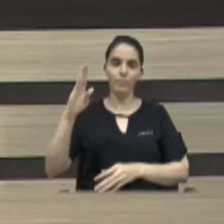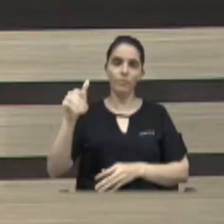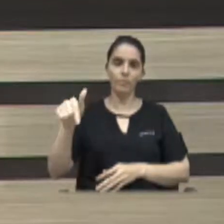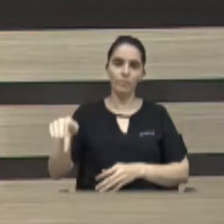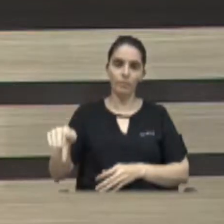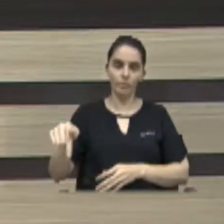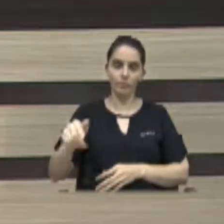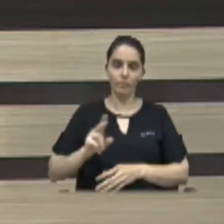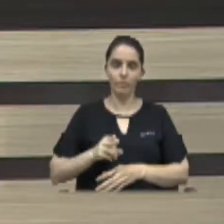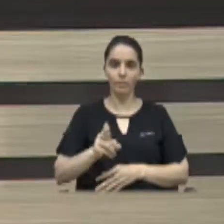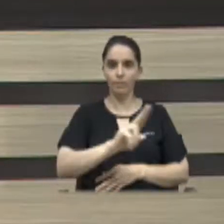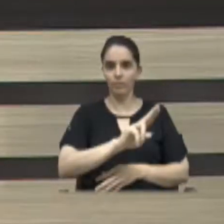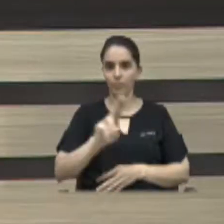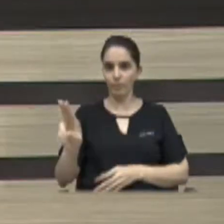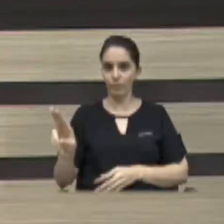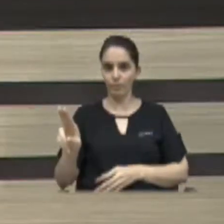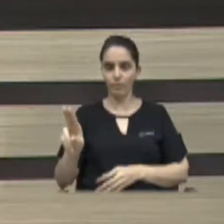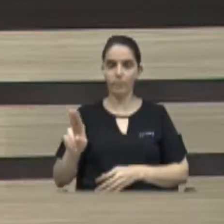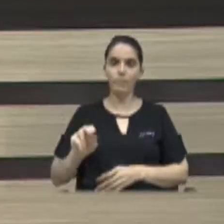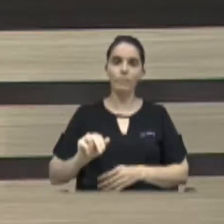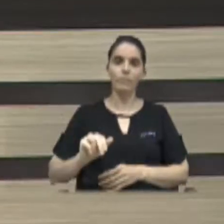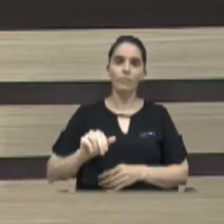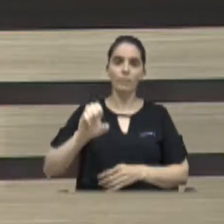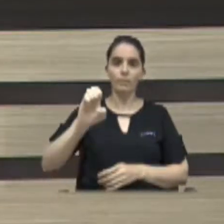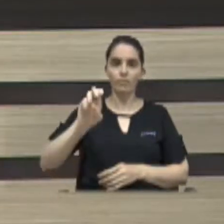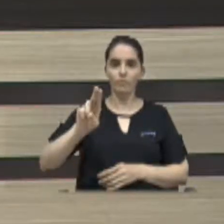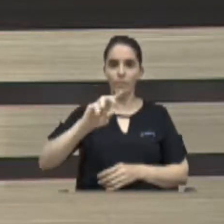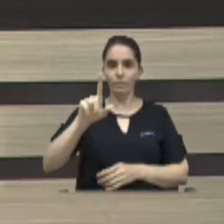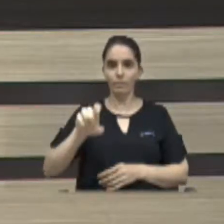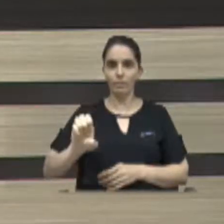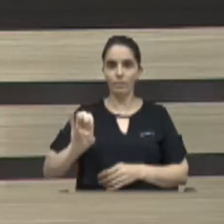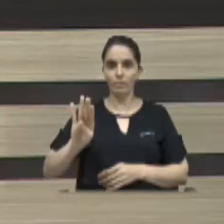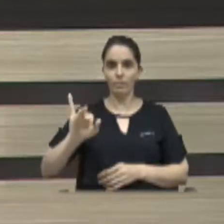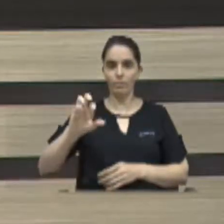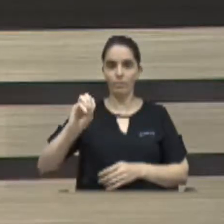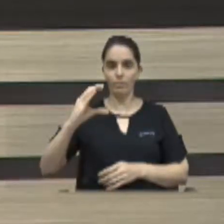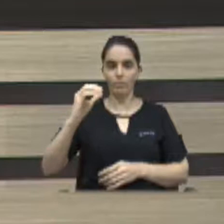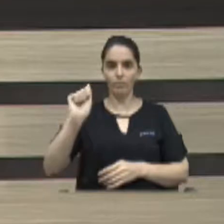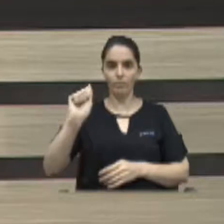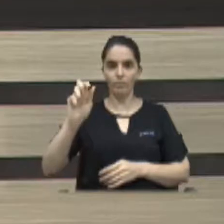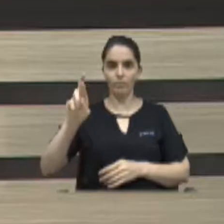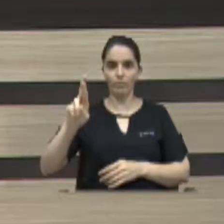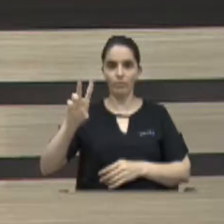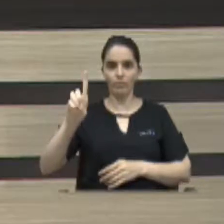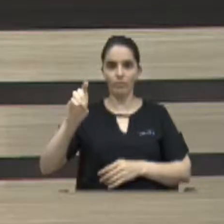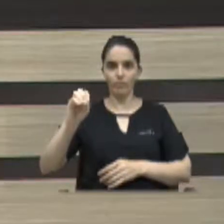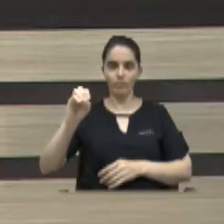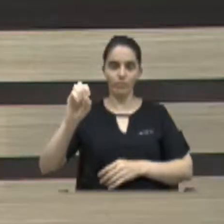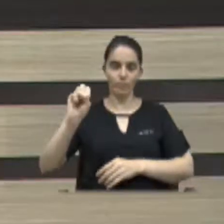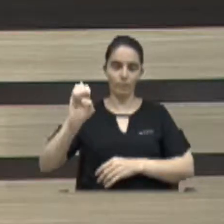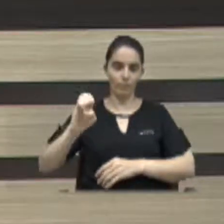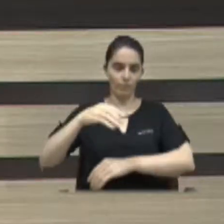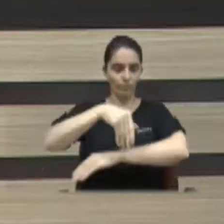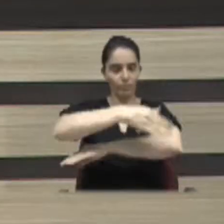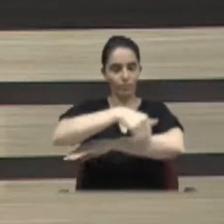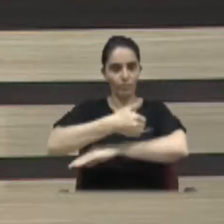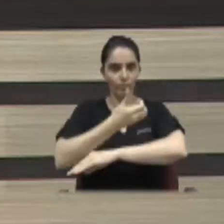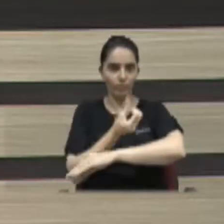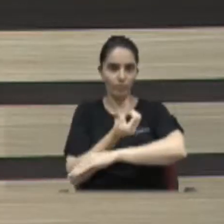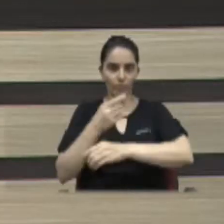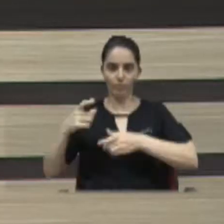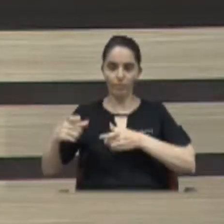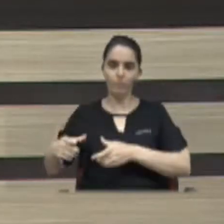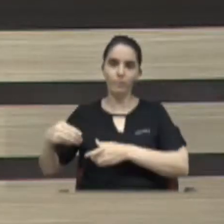174/2017, perpetua o nome do senhor Eusébio Aparecido Cardoso na rua projetada 16 do